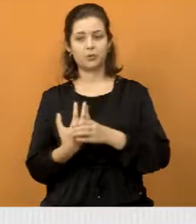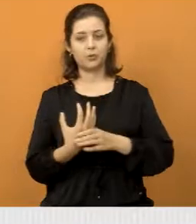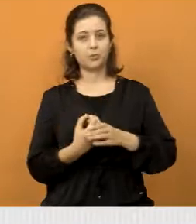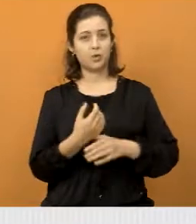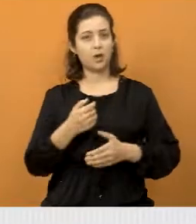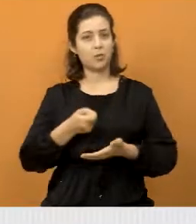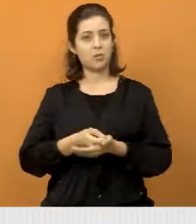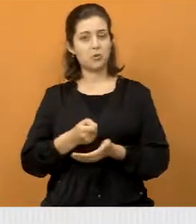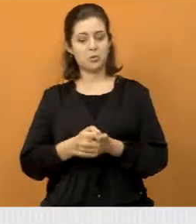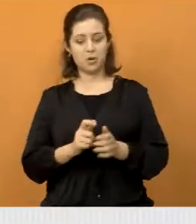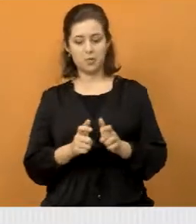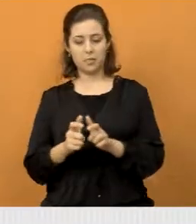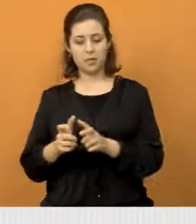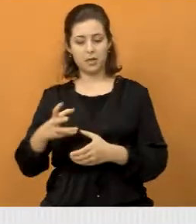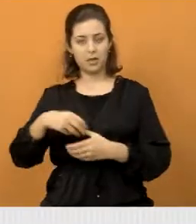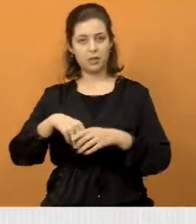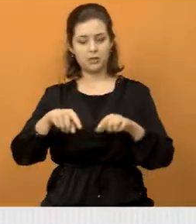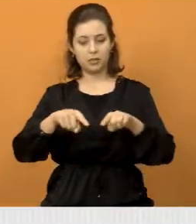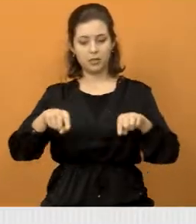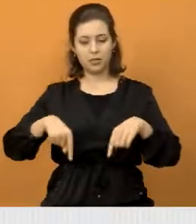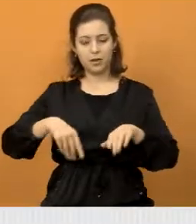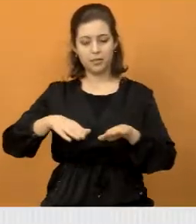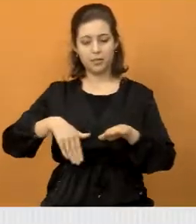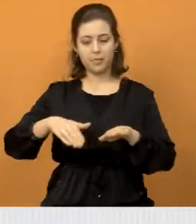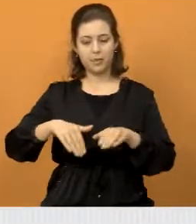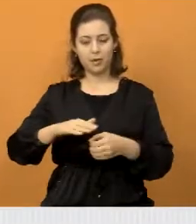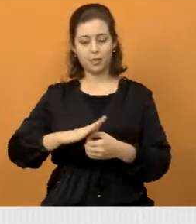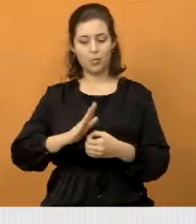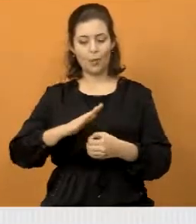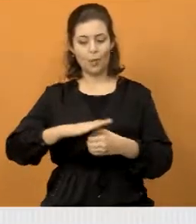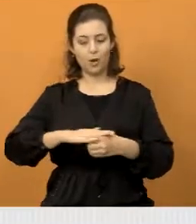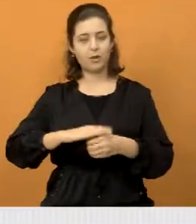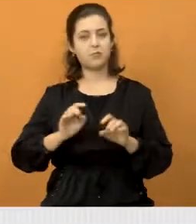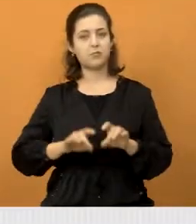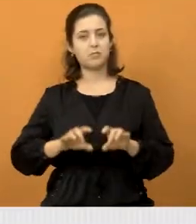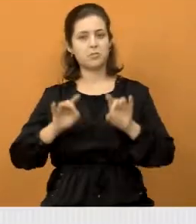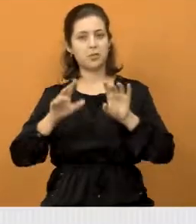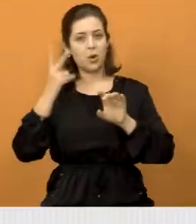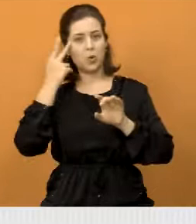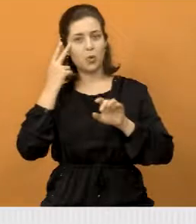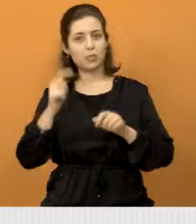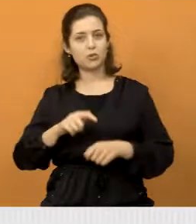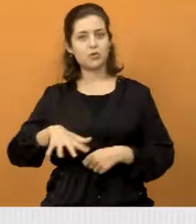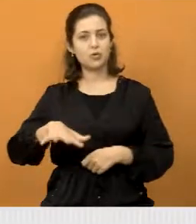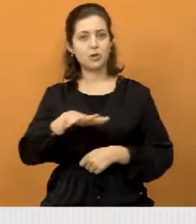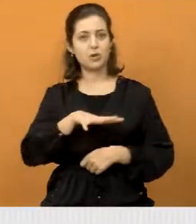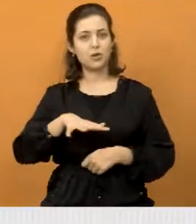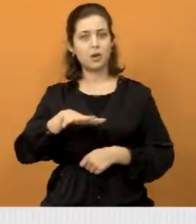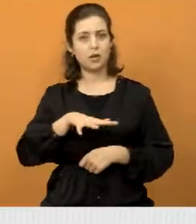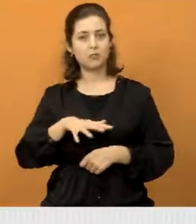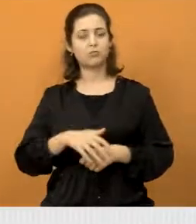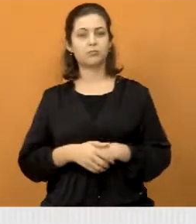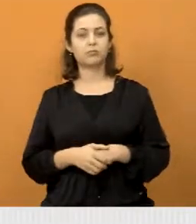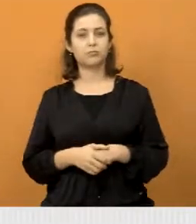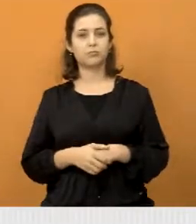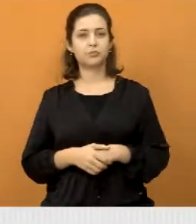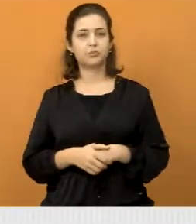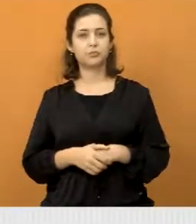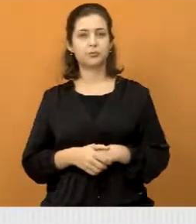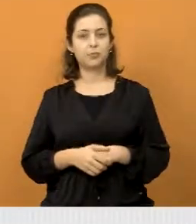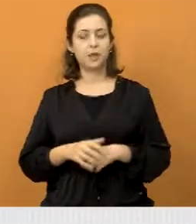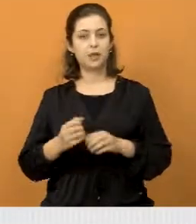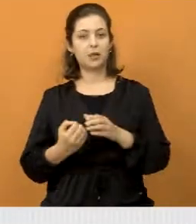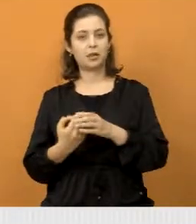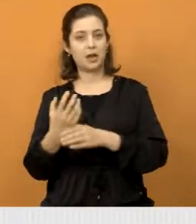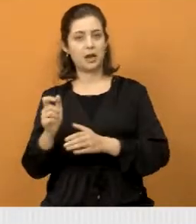de dispositivos para a segurança nas piscinas de uso específico comum nos próprios municípios então a